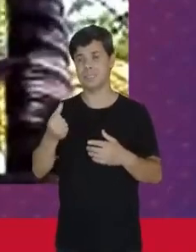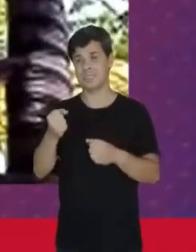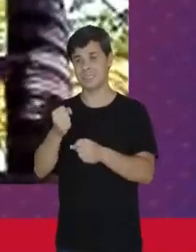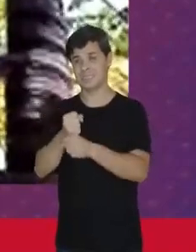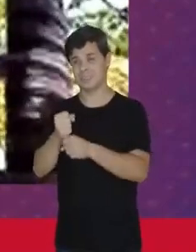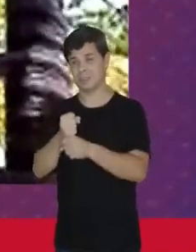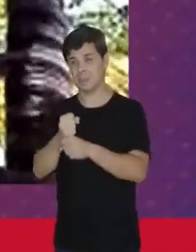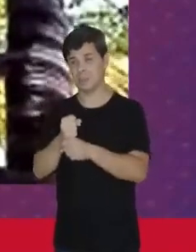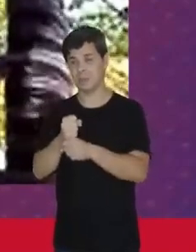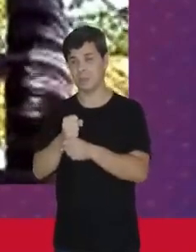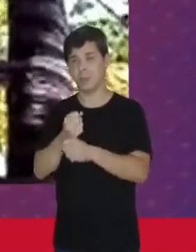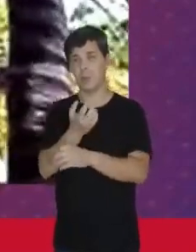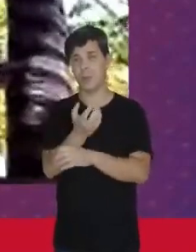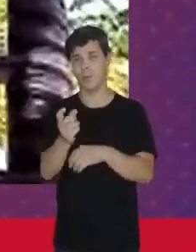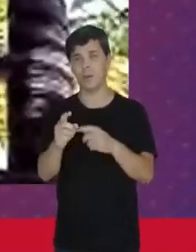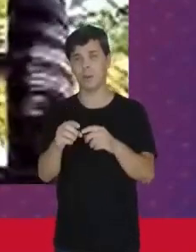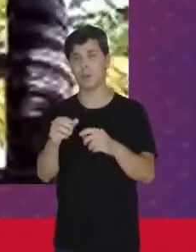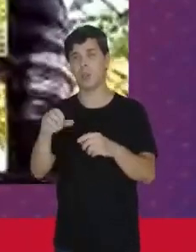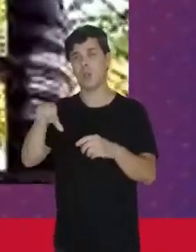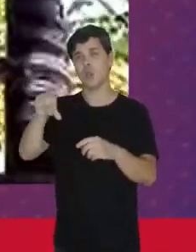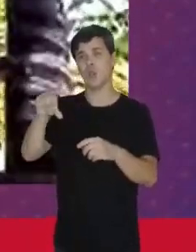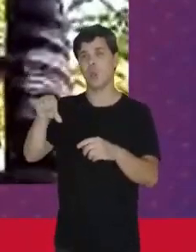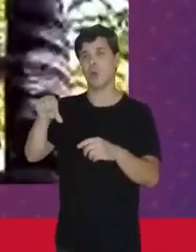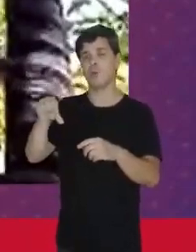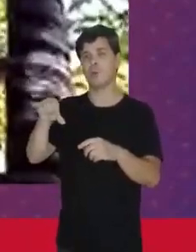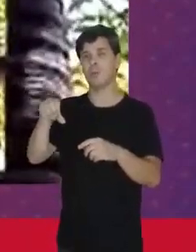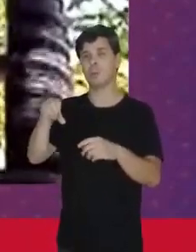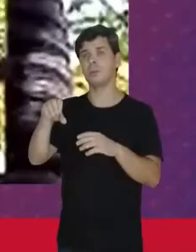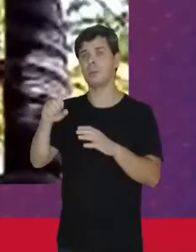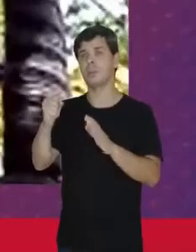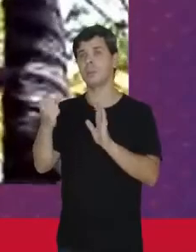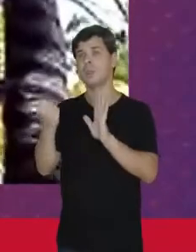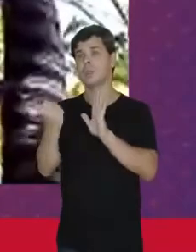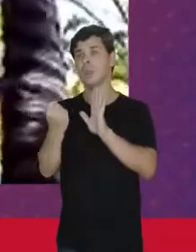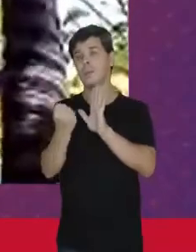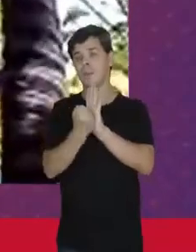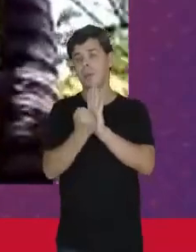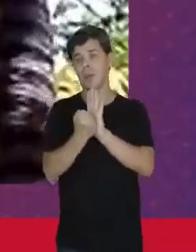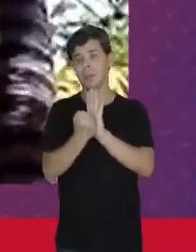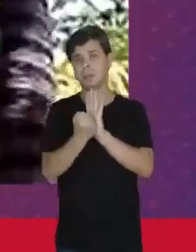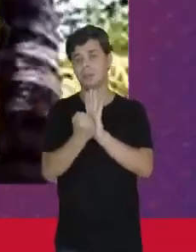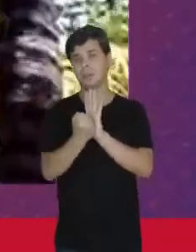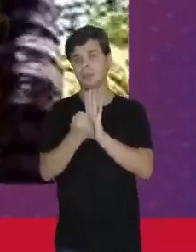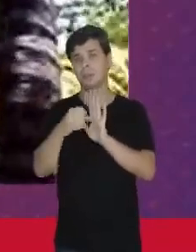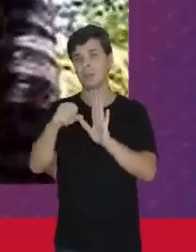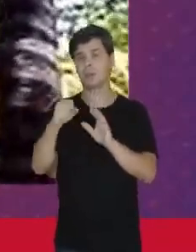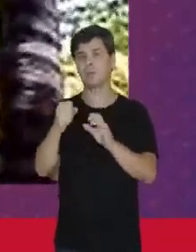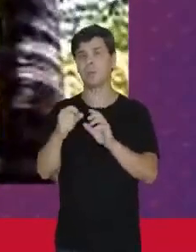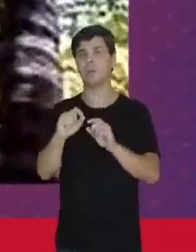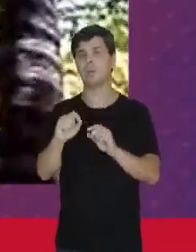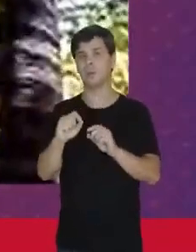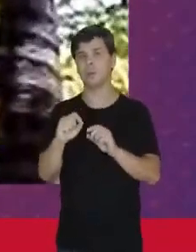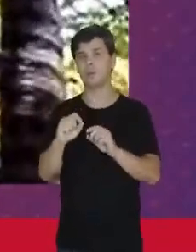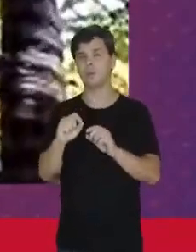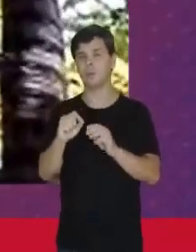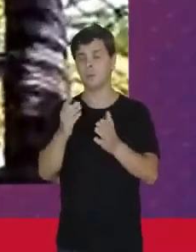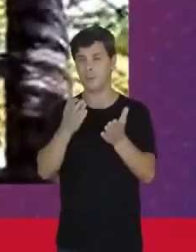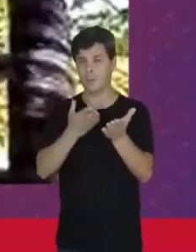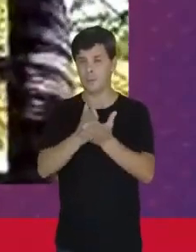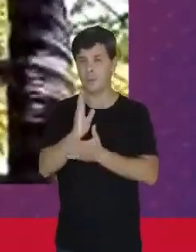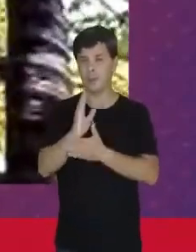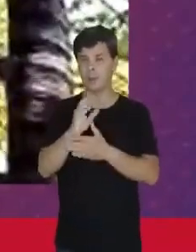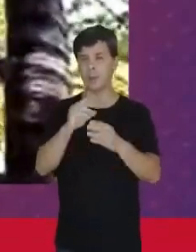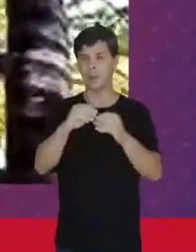a plantação, mas só tem 9 anos que eu sou certificada. Com 9 anos que eu fui aprovada